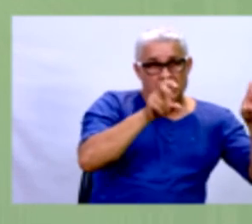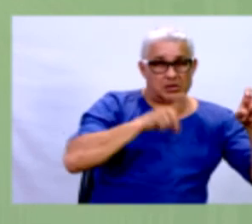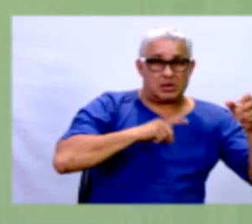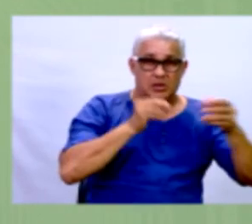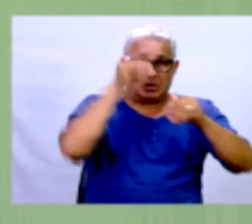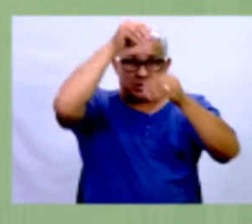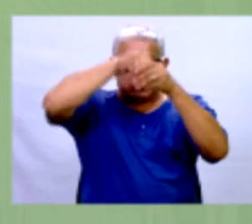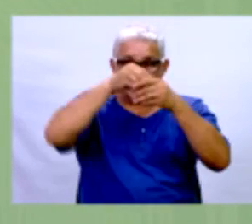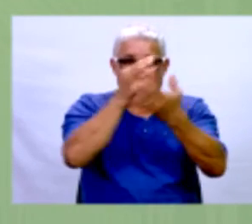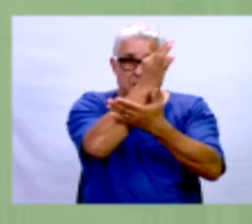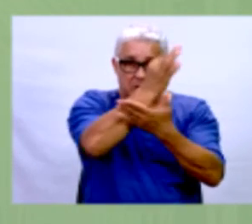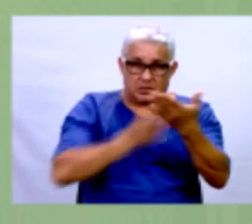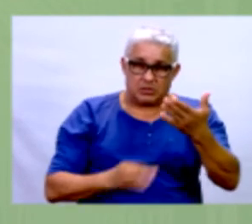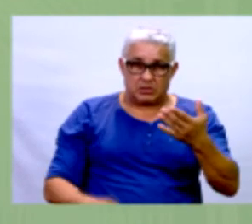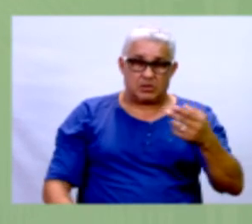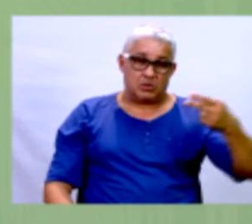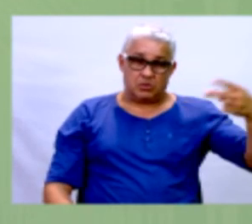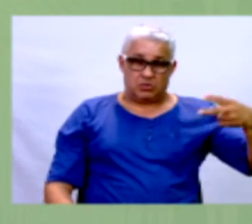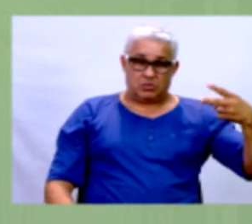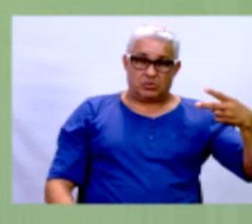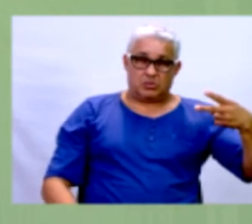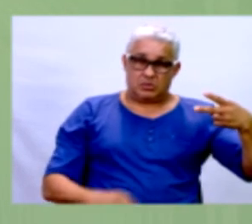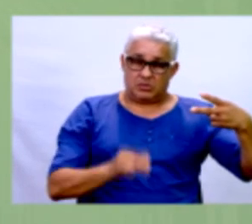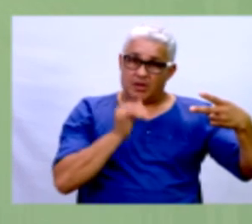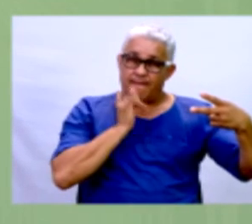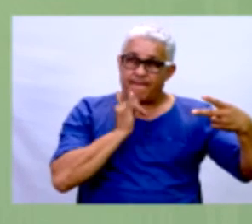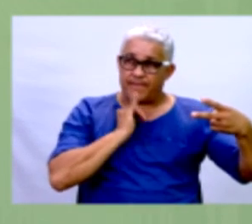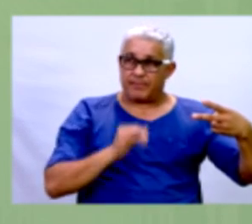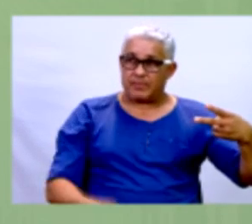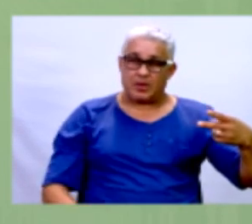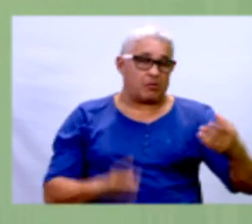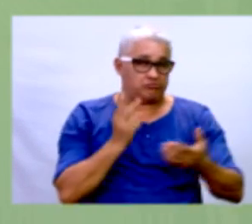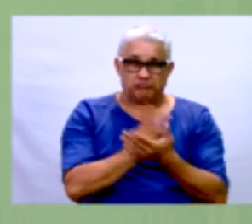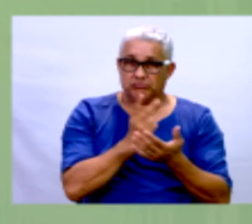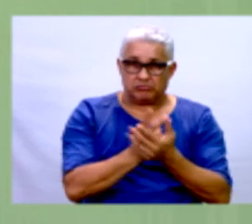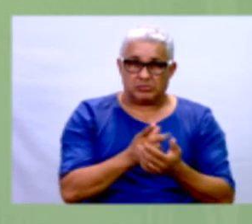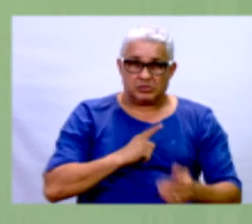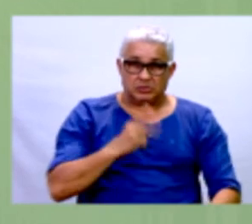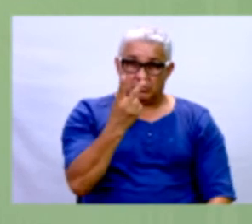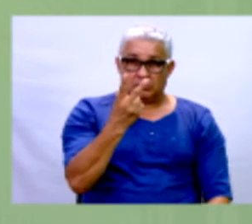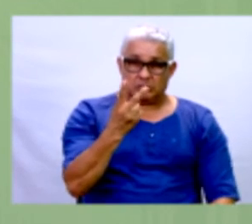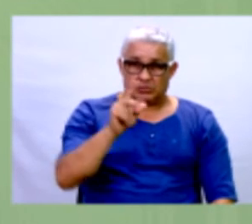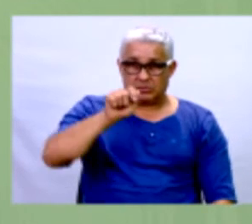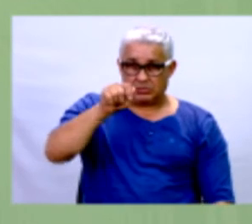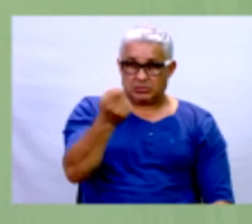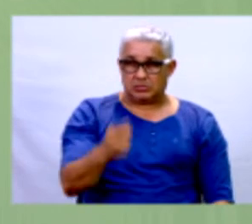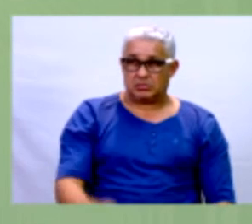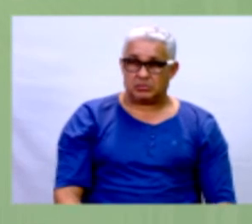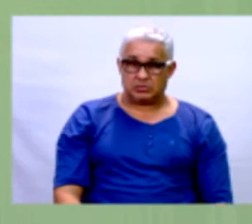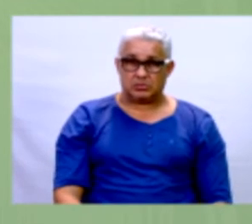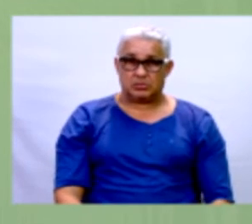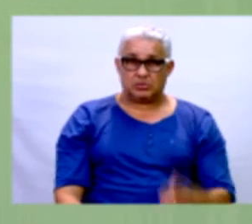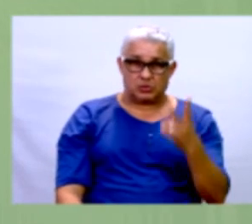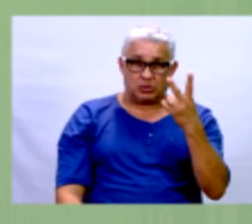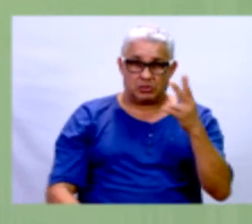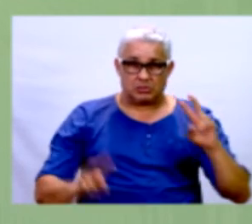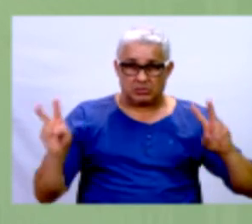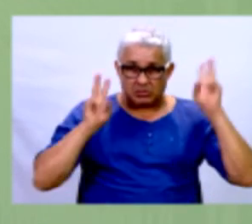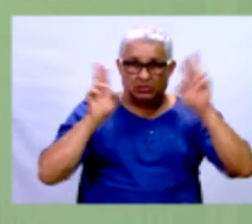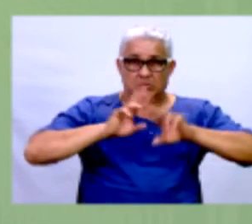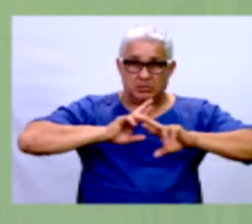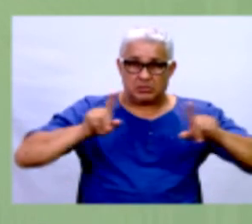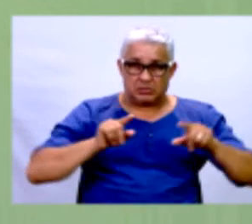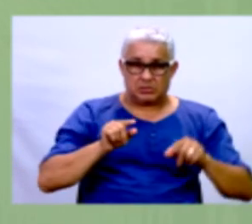textos, né? No exemplo 2, a gente tem a mesma situação, só que a gente tem duas chaves, né, com dois valores distintos e uma